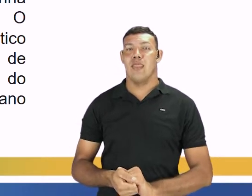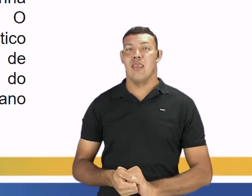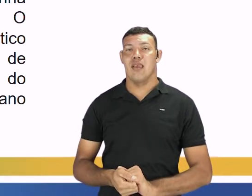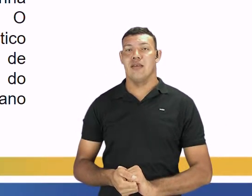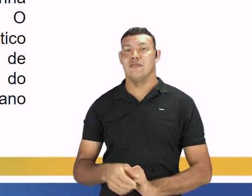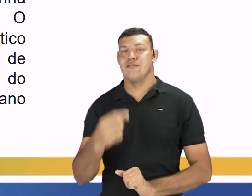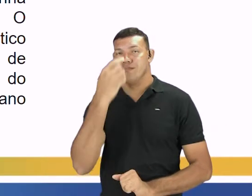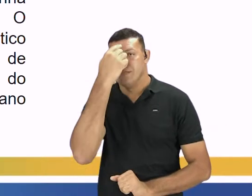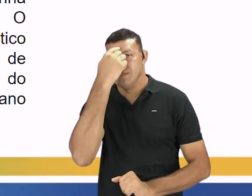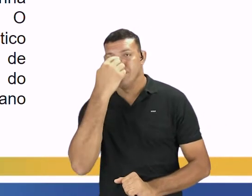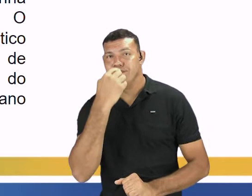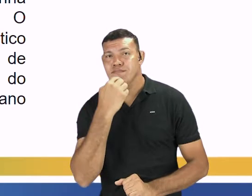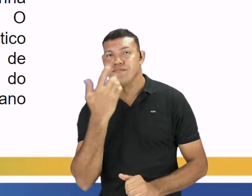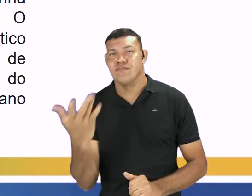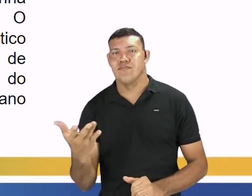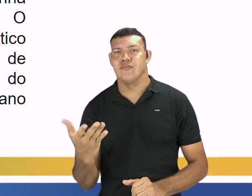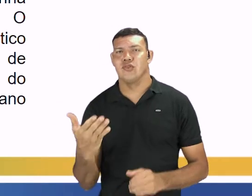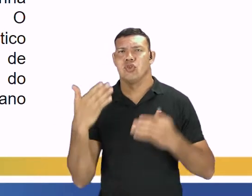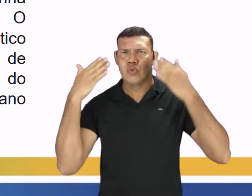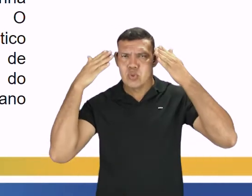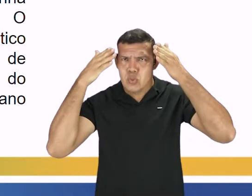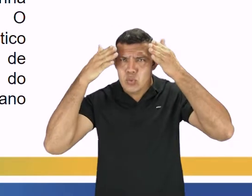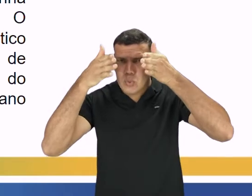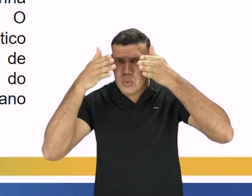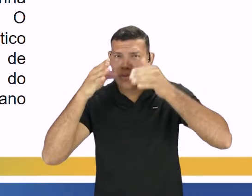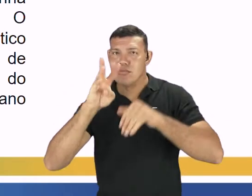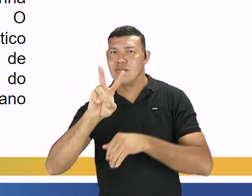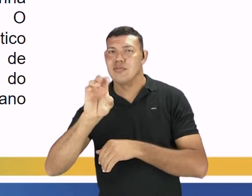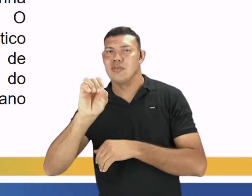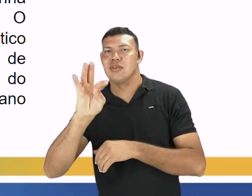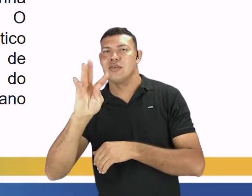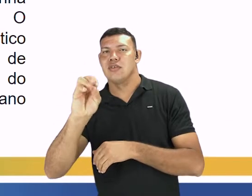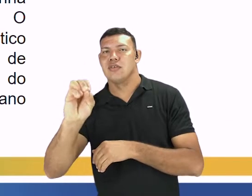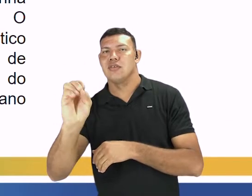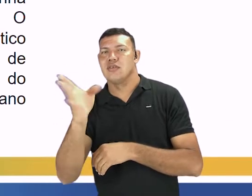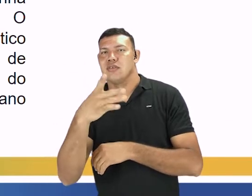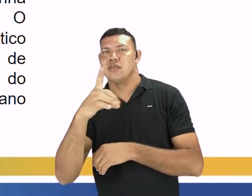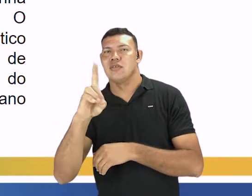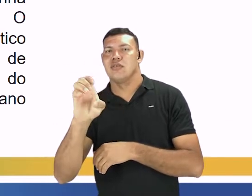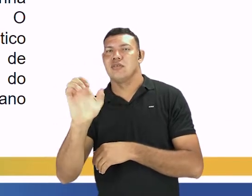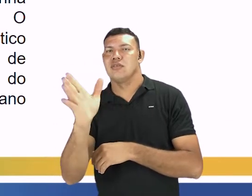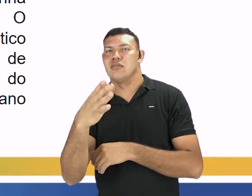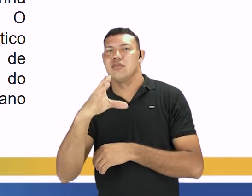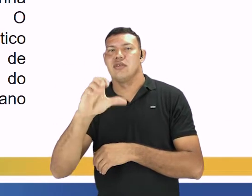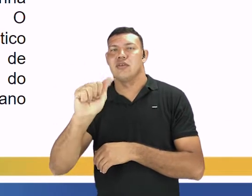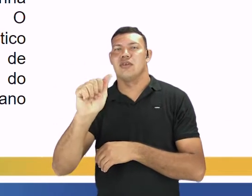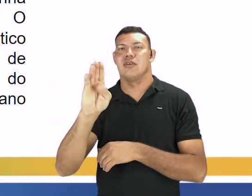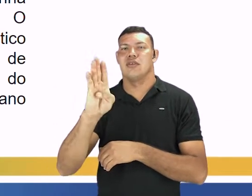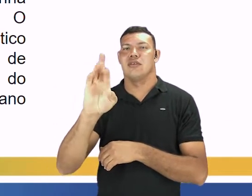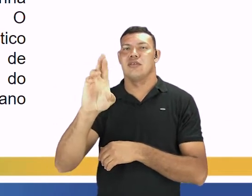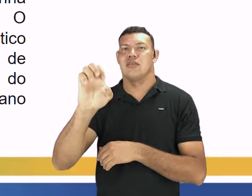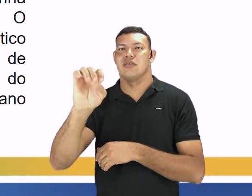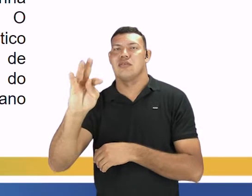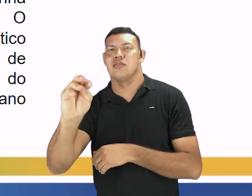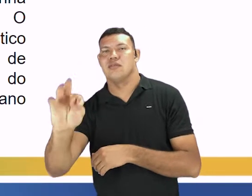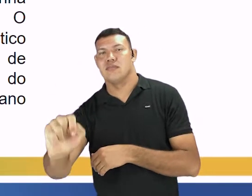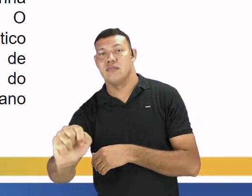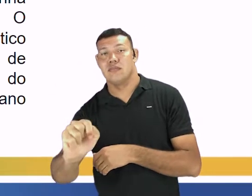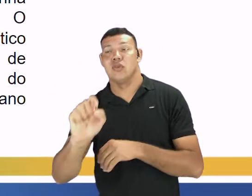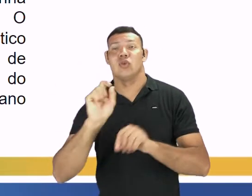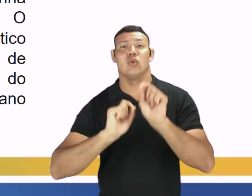uma charge, né, sobre o voto de cabresto na campanha eleitoral de 1928, aí onde a pessoa também está